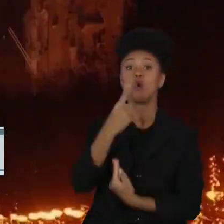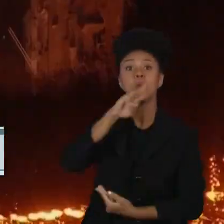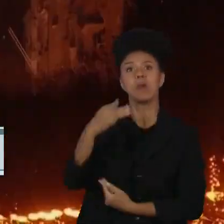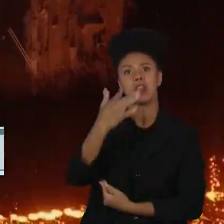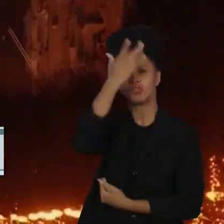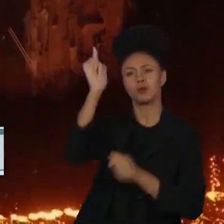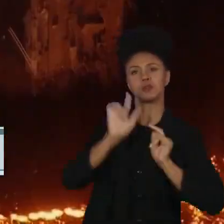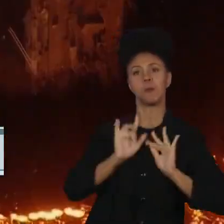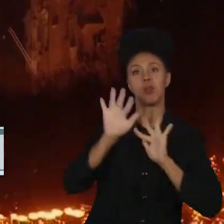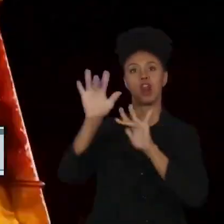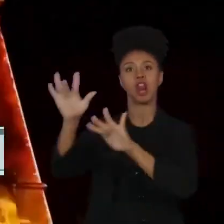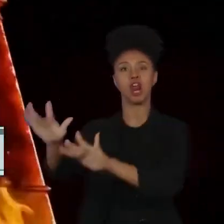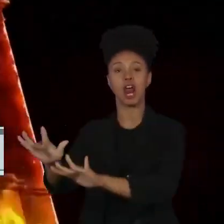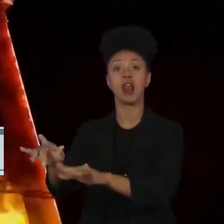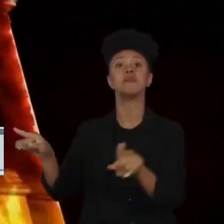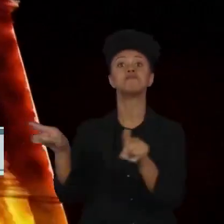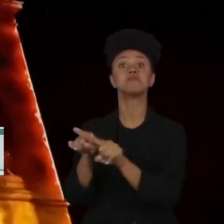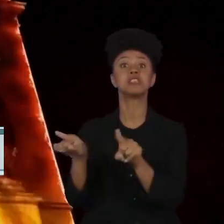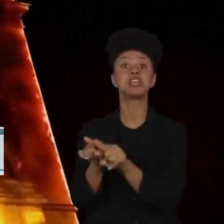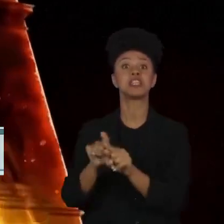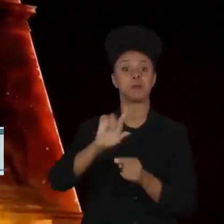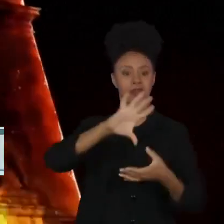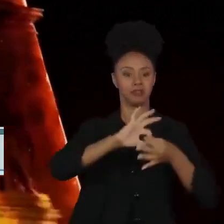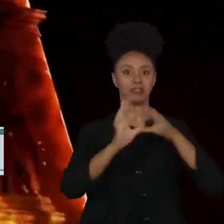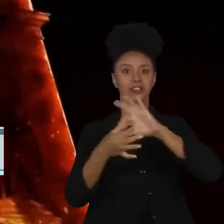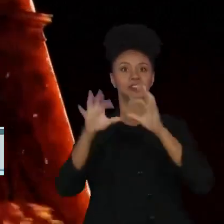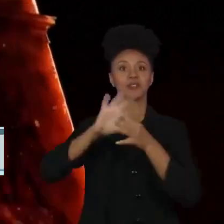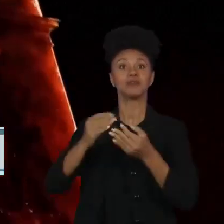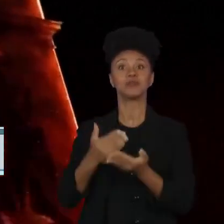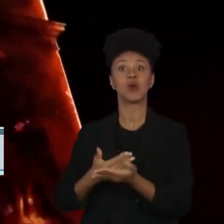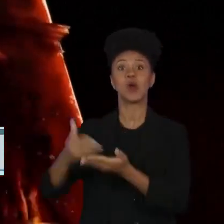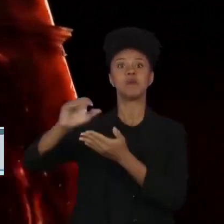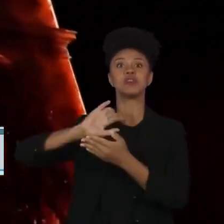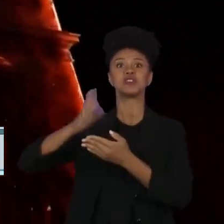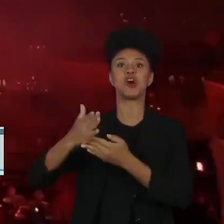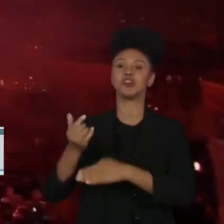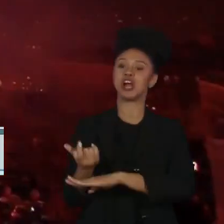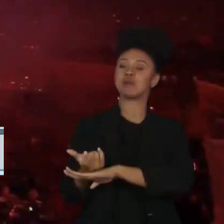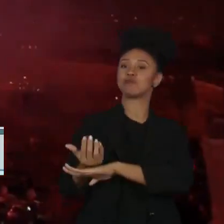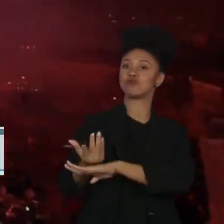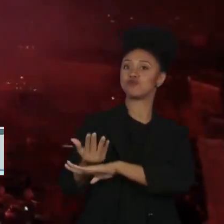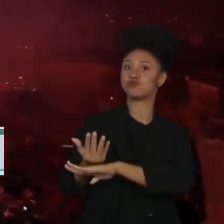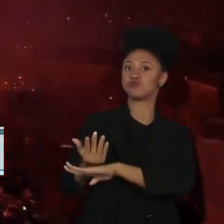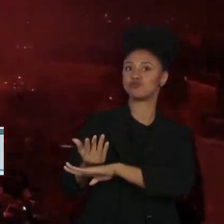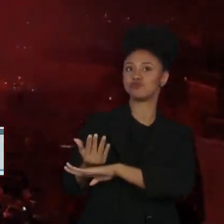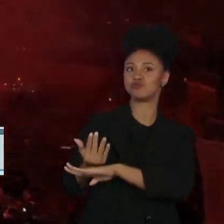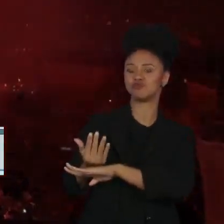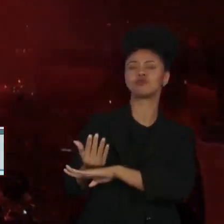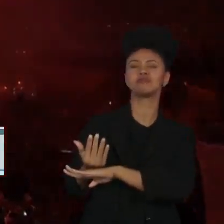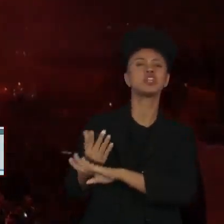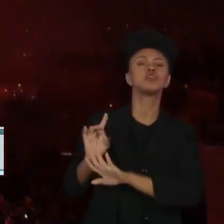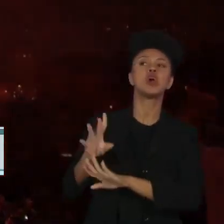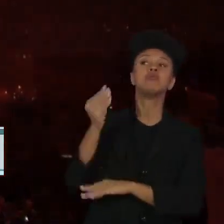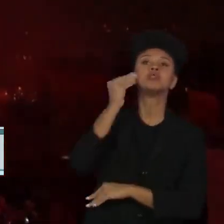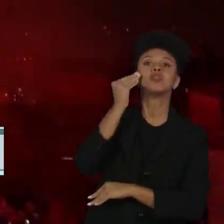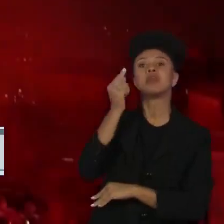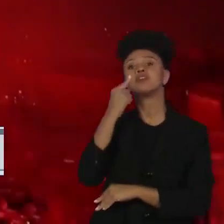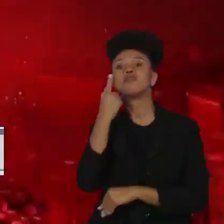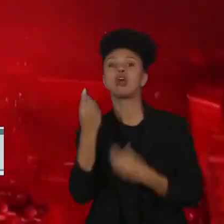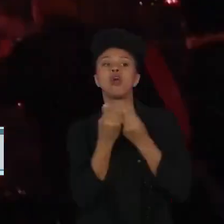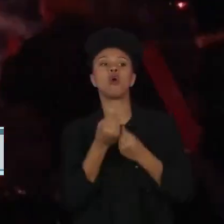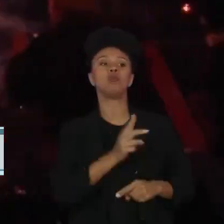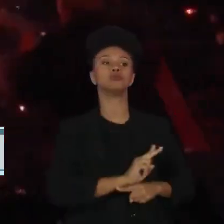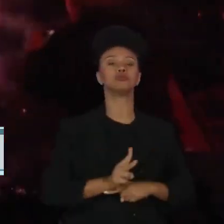do Triunfo, a chama olímpica deu as boas-vindas a 2024. Foi um teste para a segurança. Mais